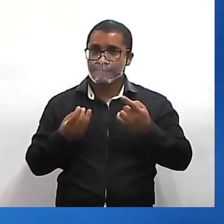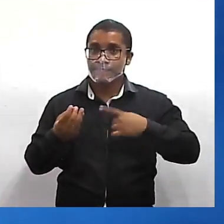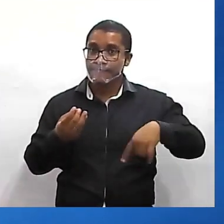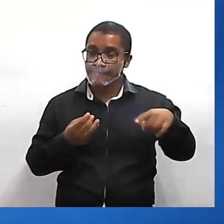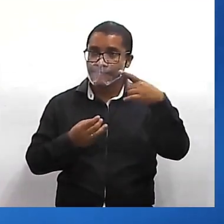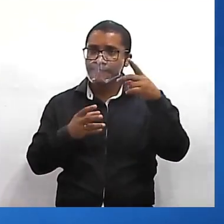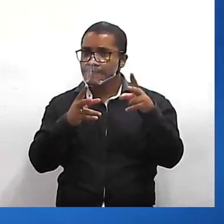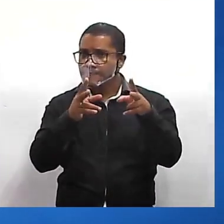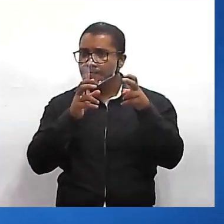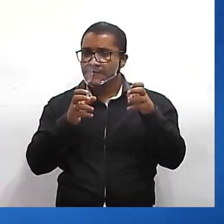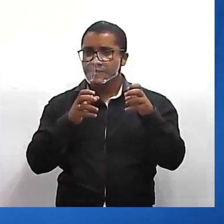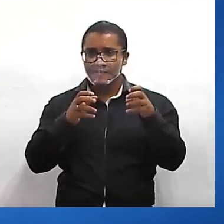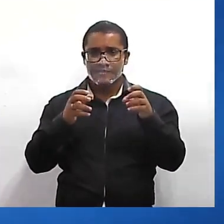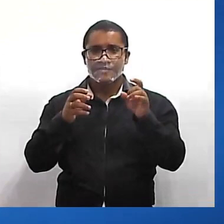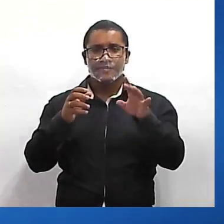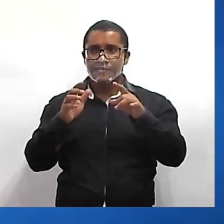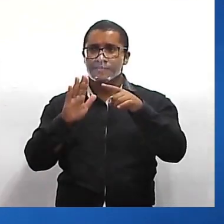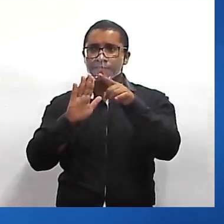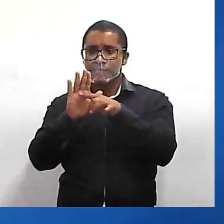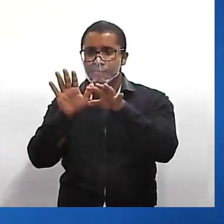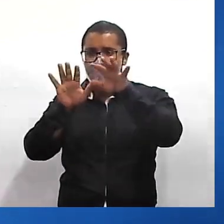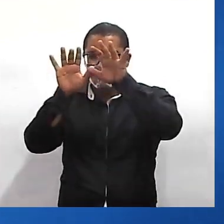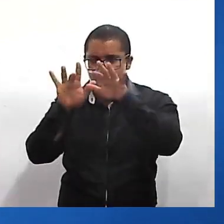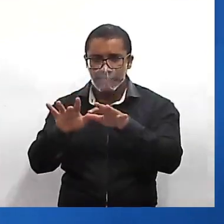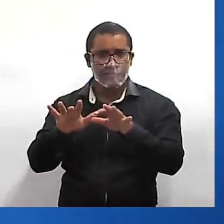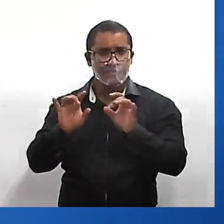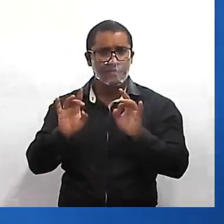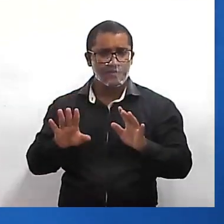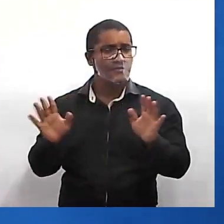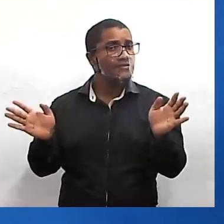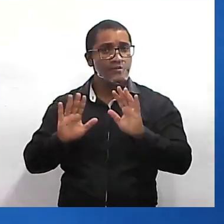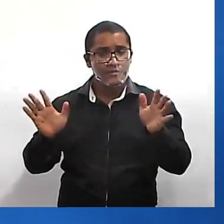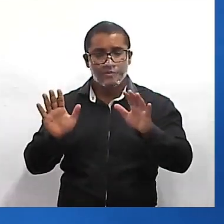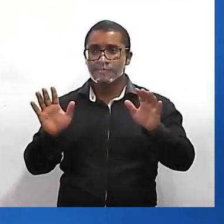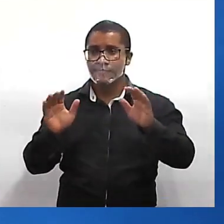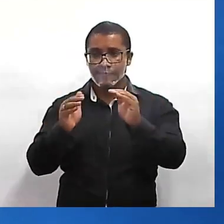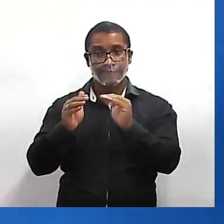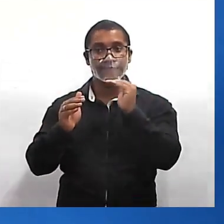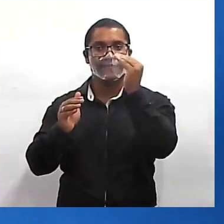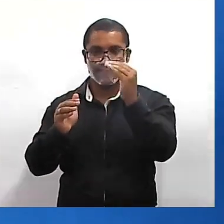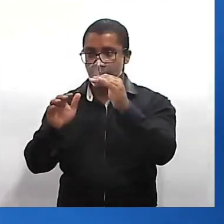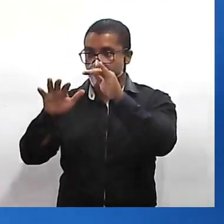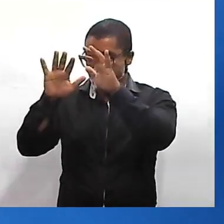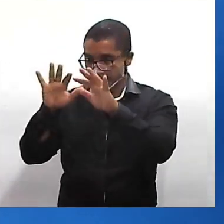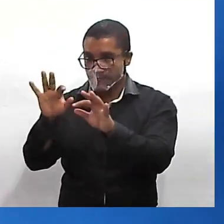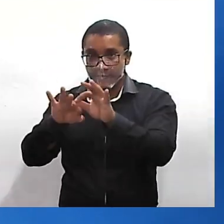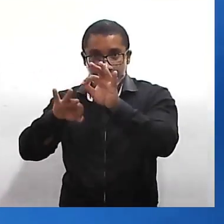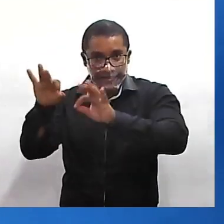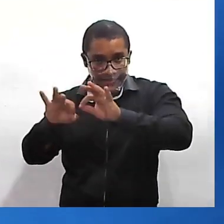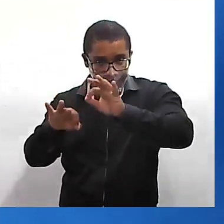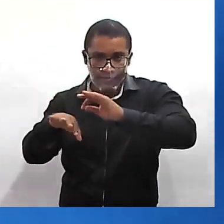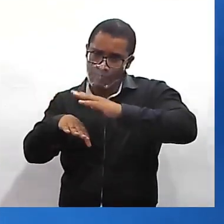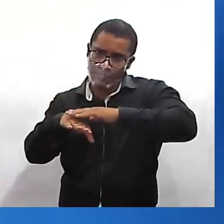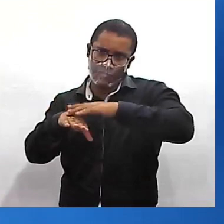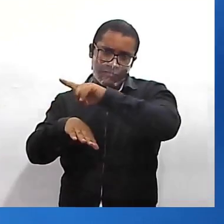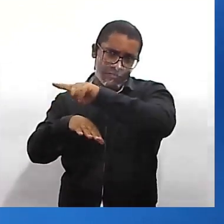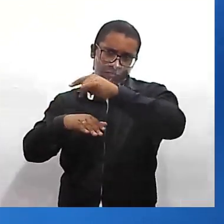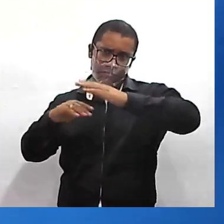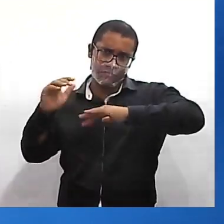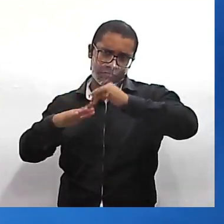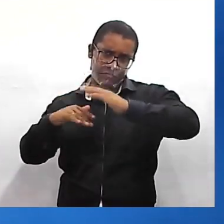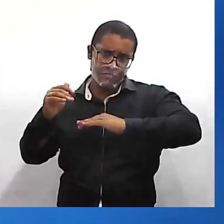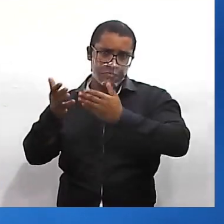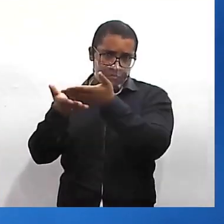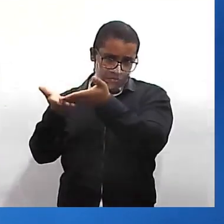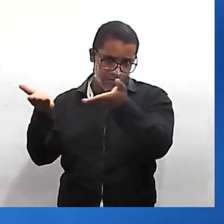olhar para além da programação, né? Então, eu deixo a programação para as pessoas específicas dele, né, que trabalham com